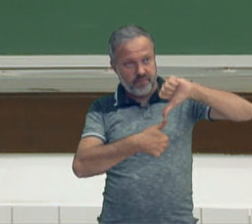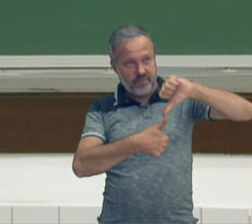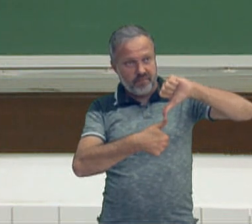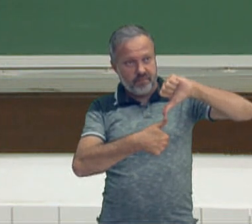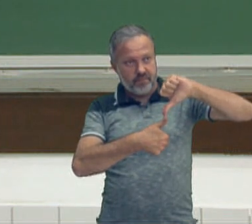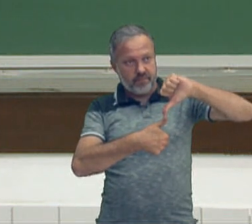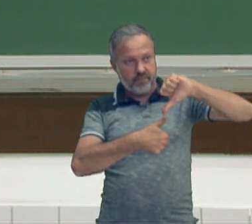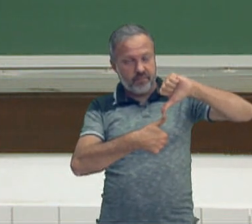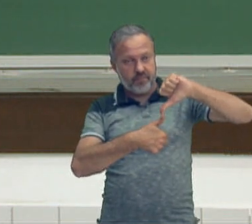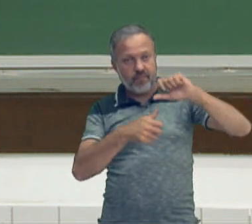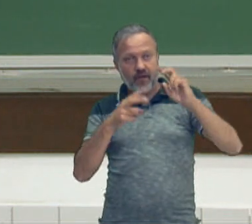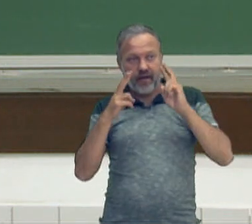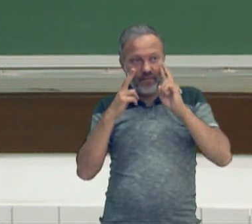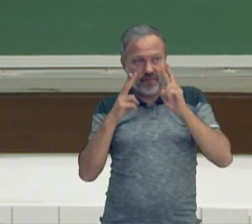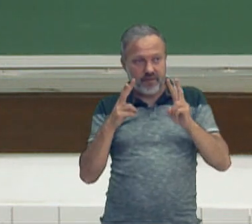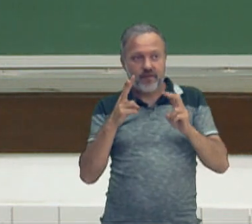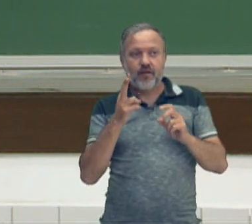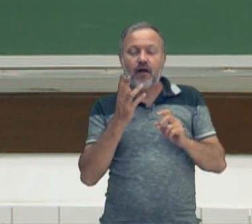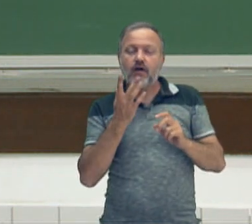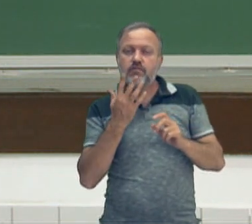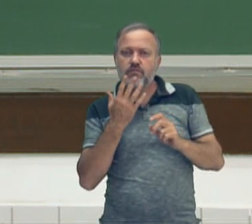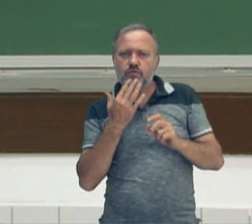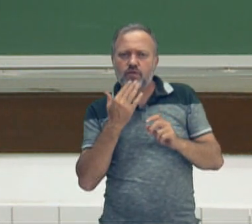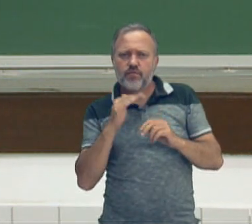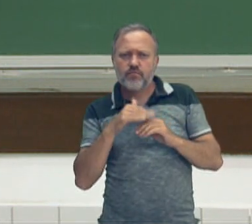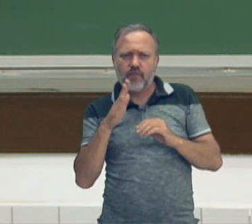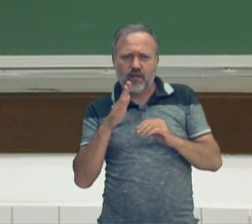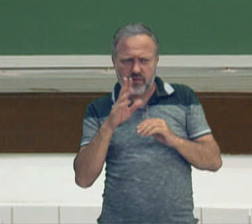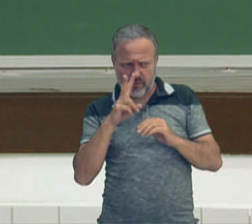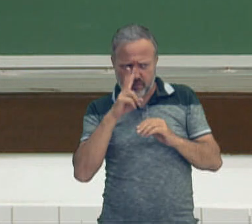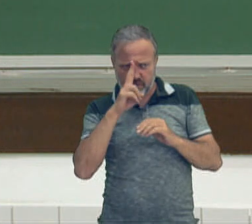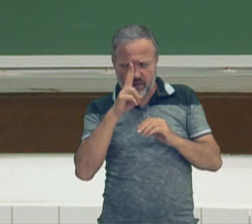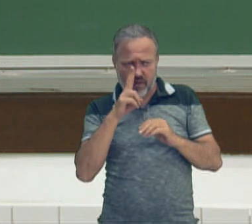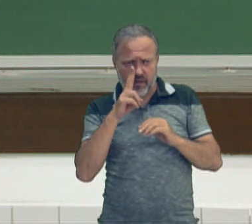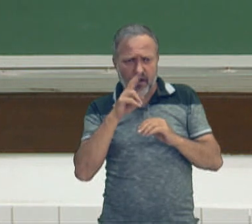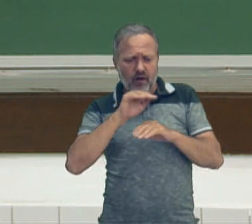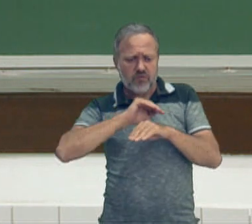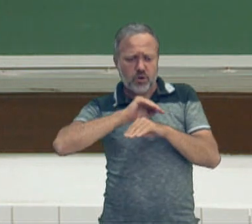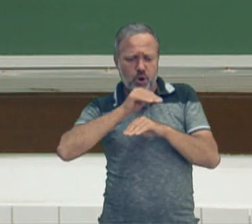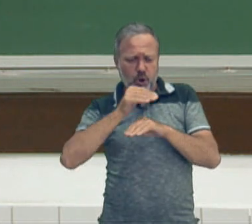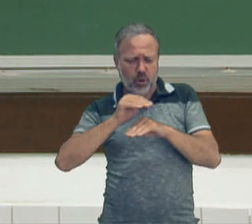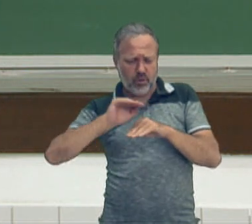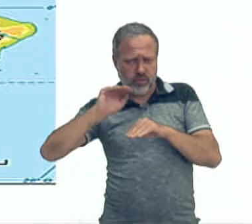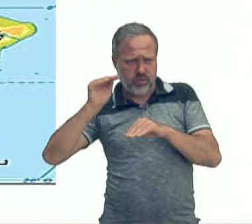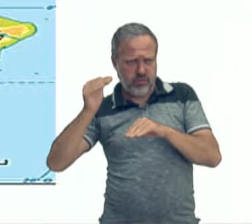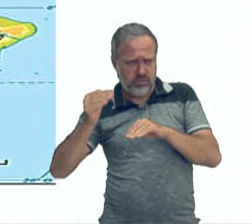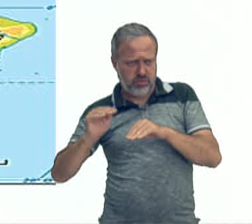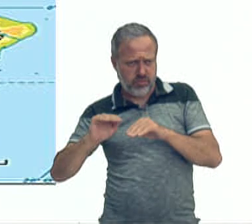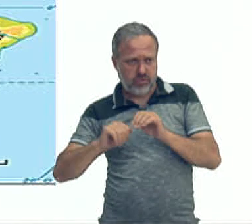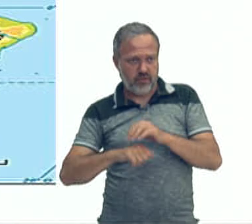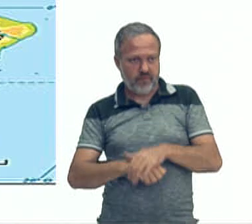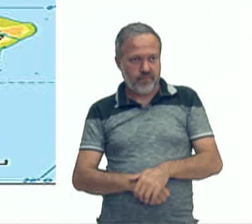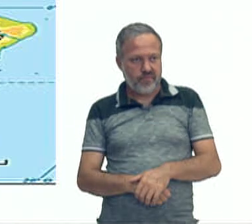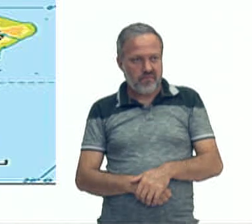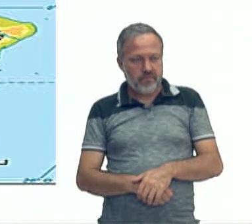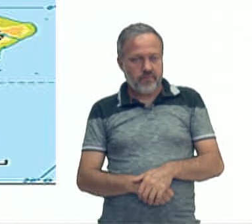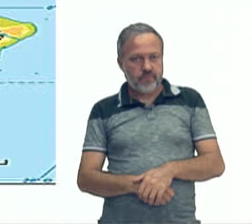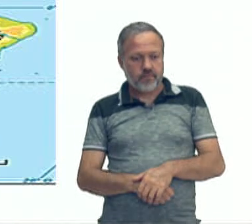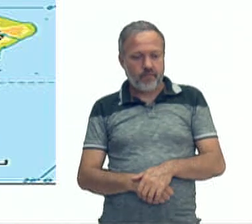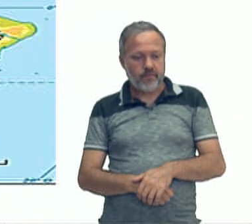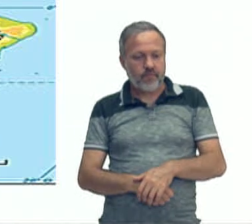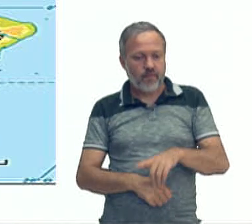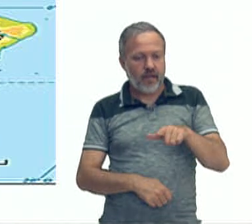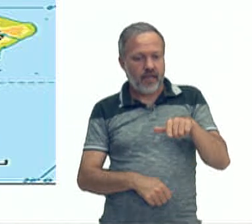né, mais elevado da parte norte do continente americano. Em contrapartida, você tem na parte sul a Cordilheira dos Andes.